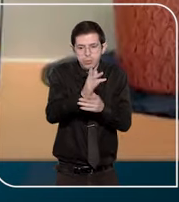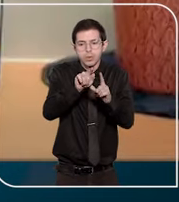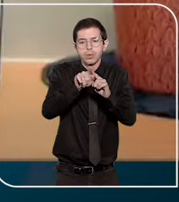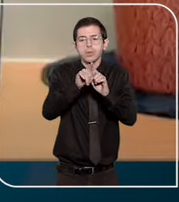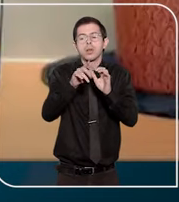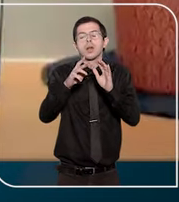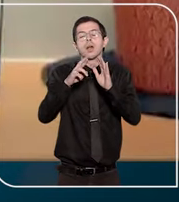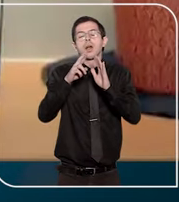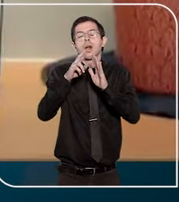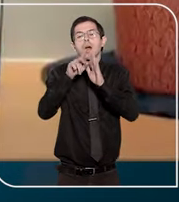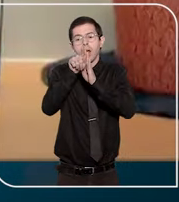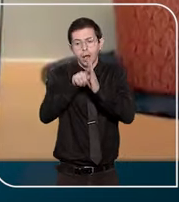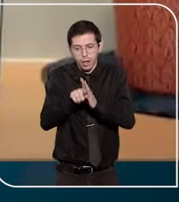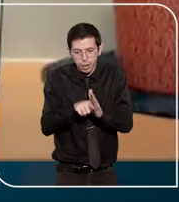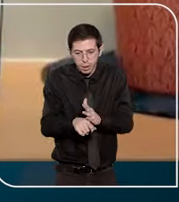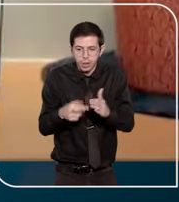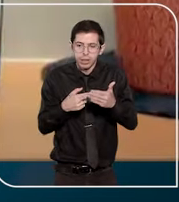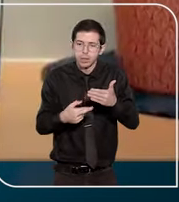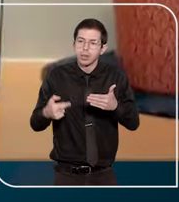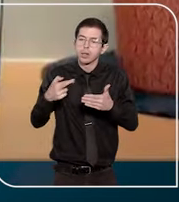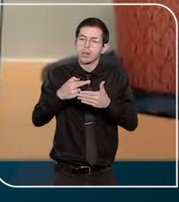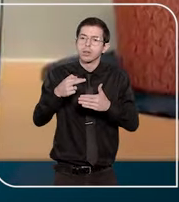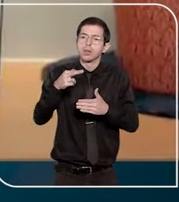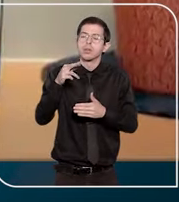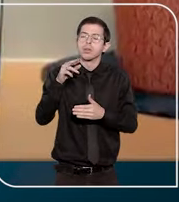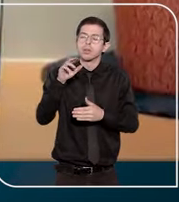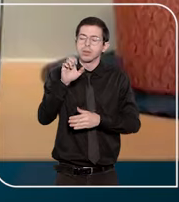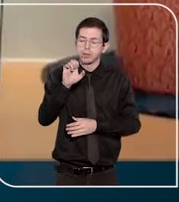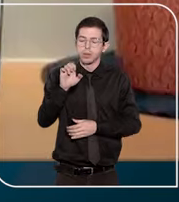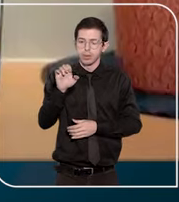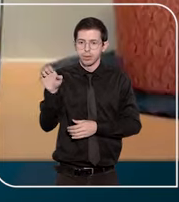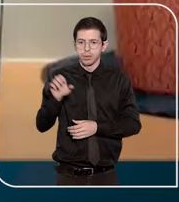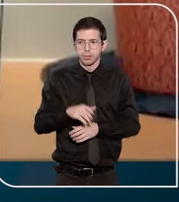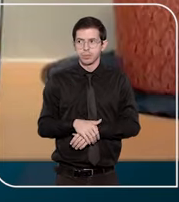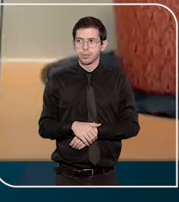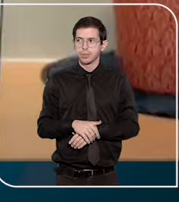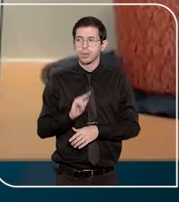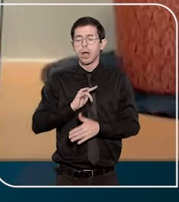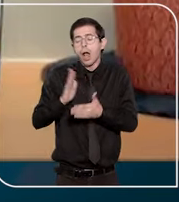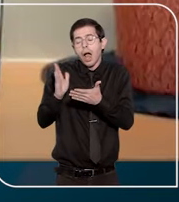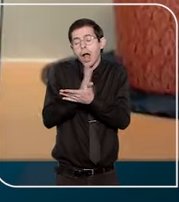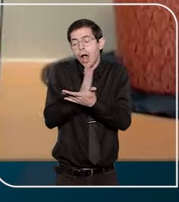do recurso extraordinário. Mas alguns erros que a gente costuma ver